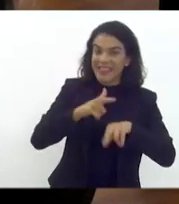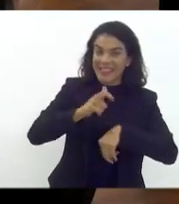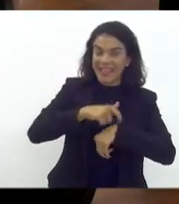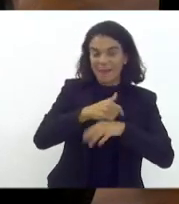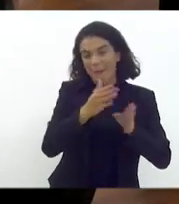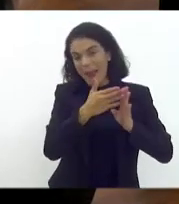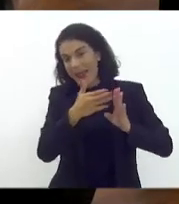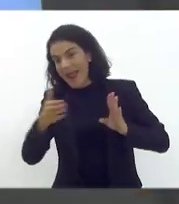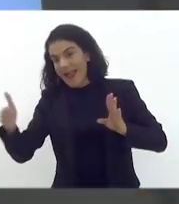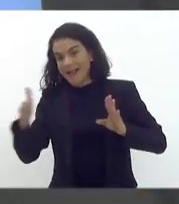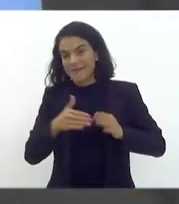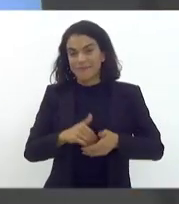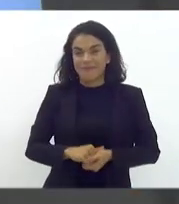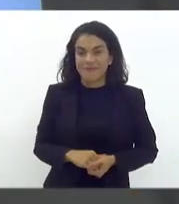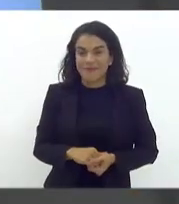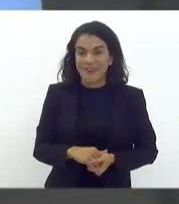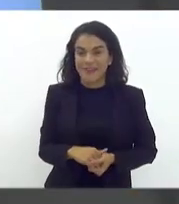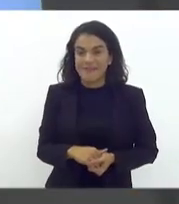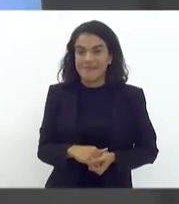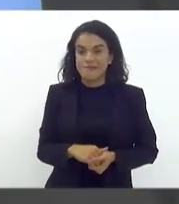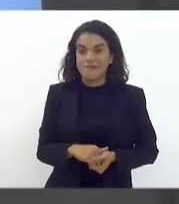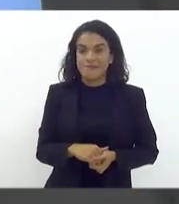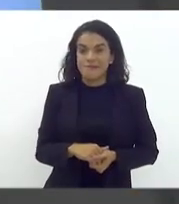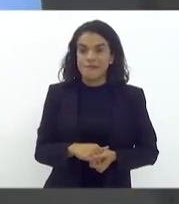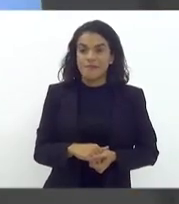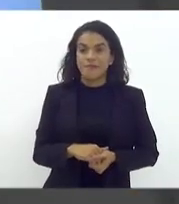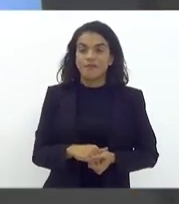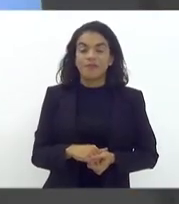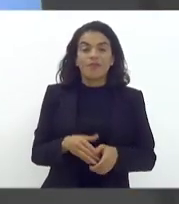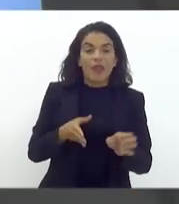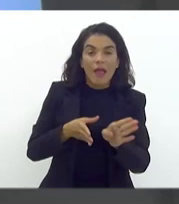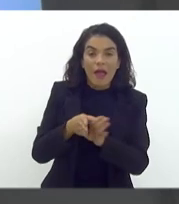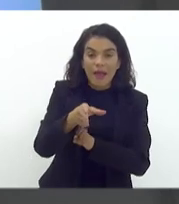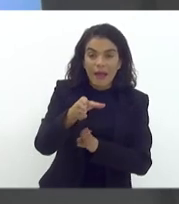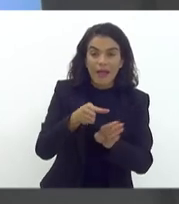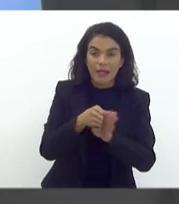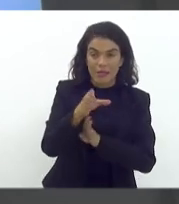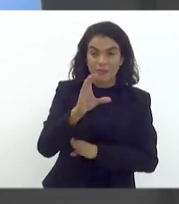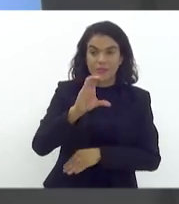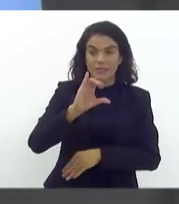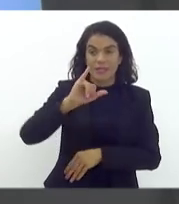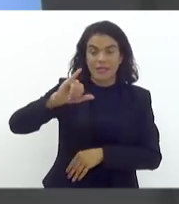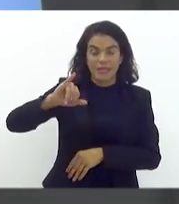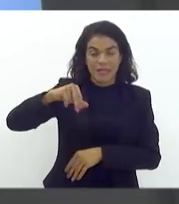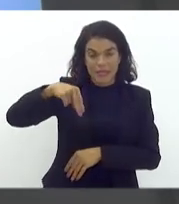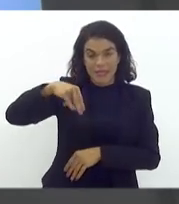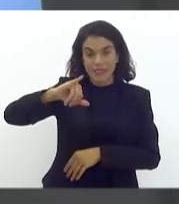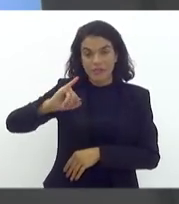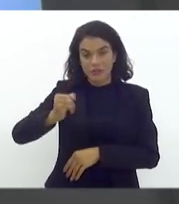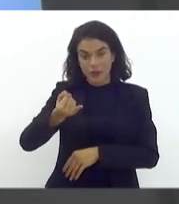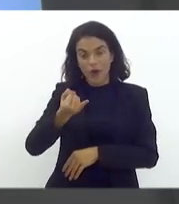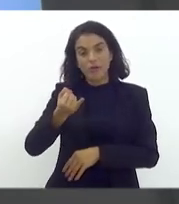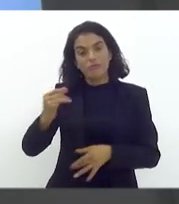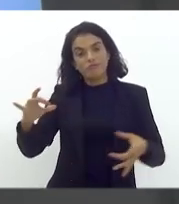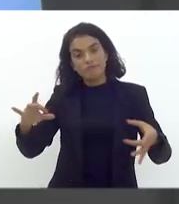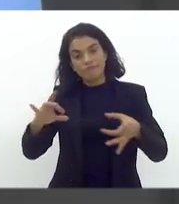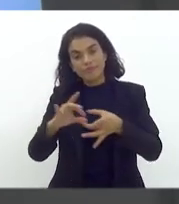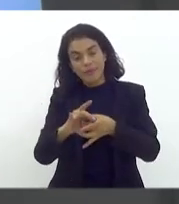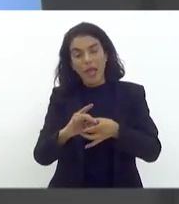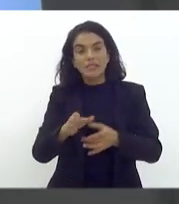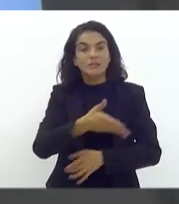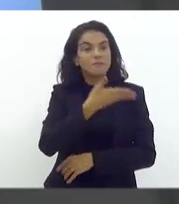então então a recomendação do CNJ se a linha as melhores